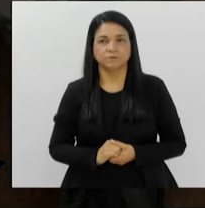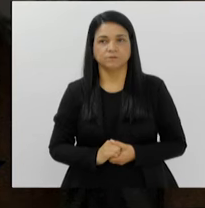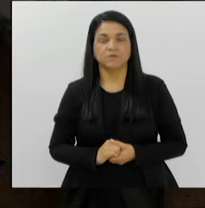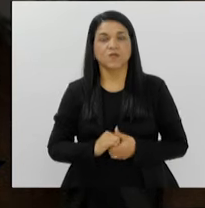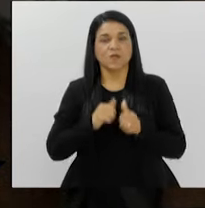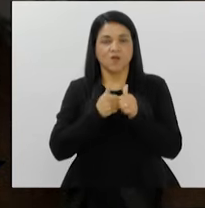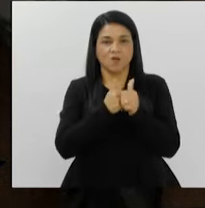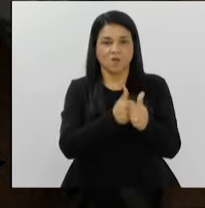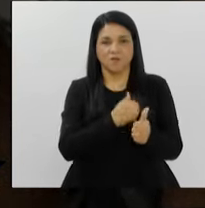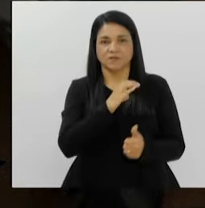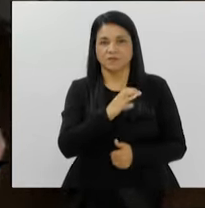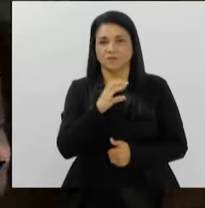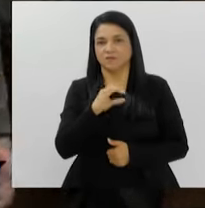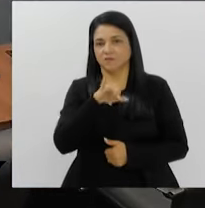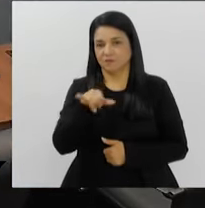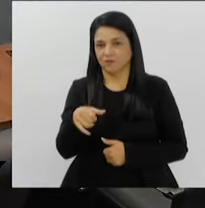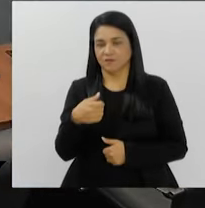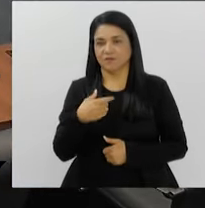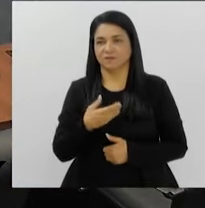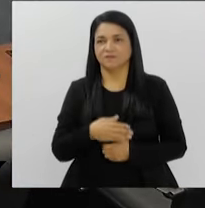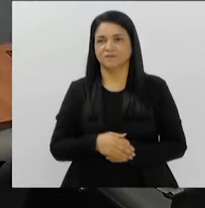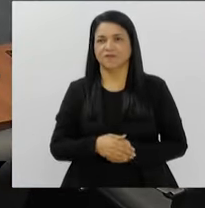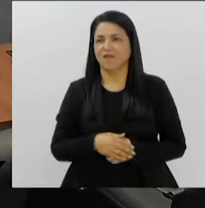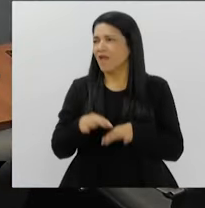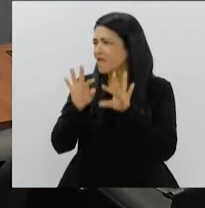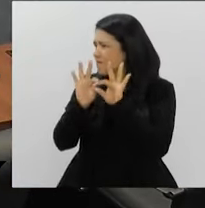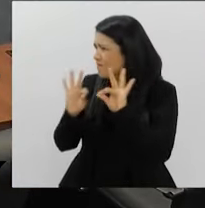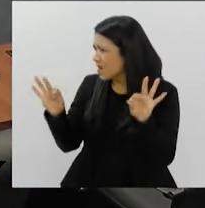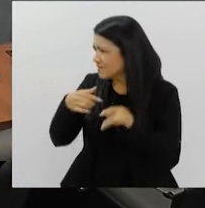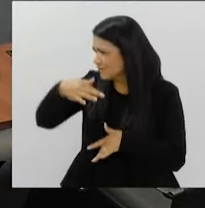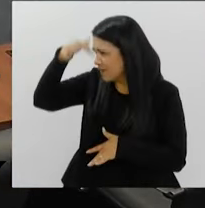Acompanha a CCJ, presidente. Boa. Qual é a frase, Fred?